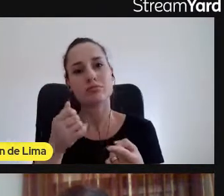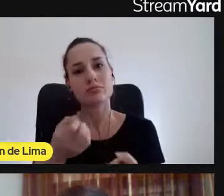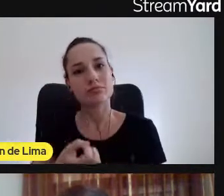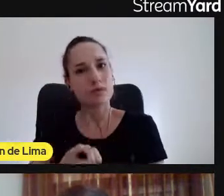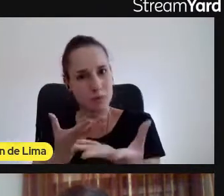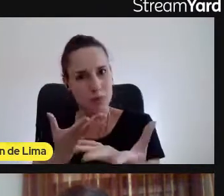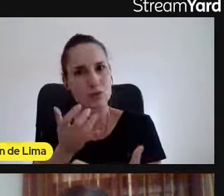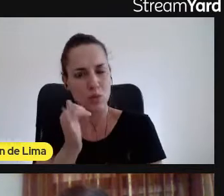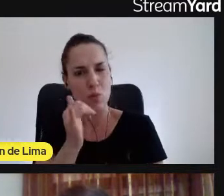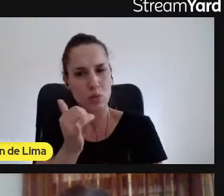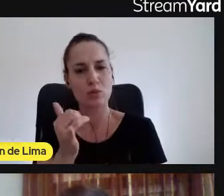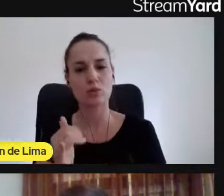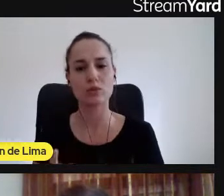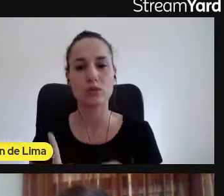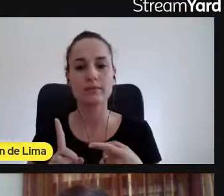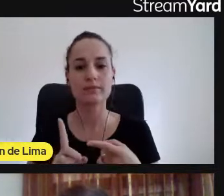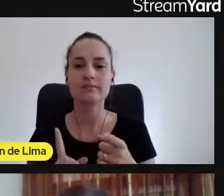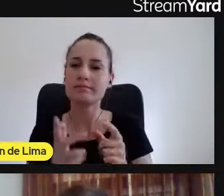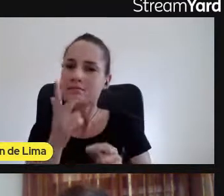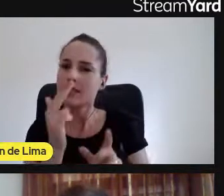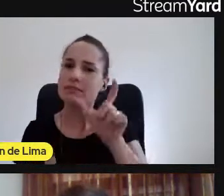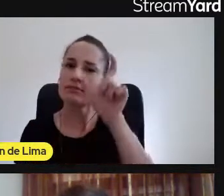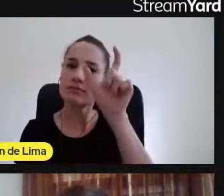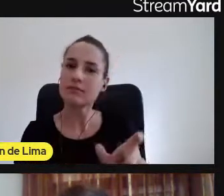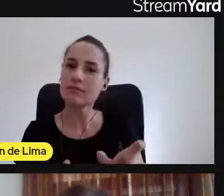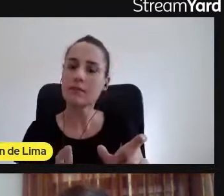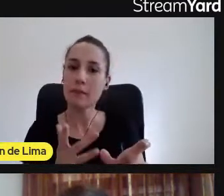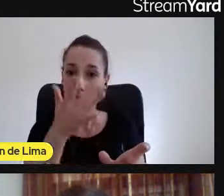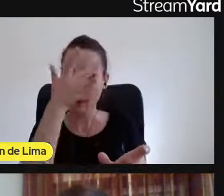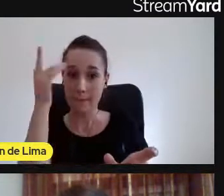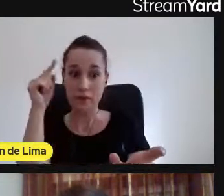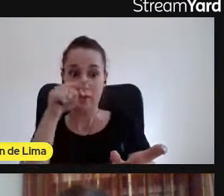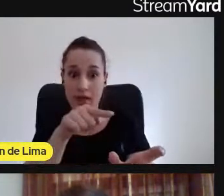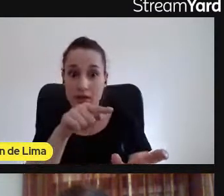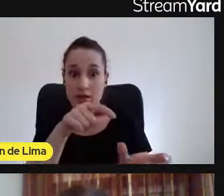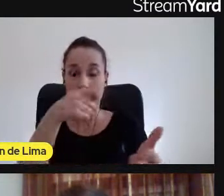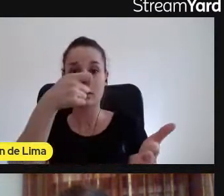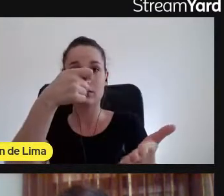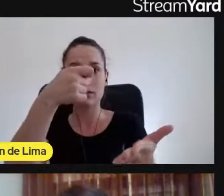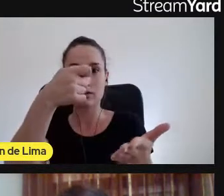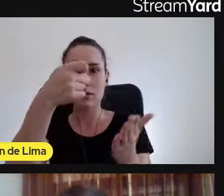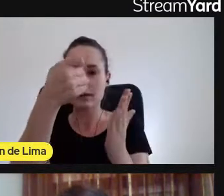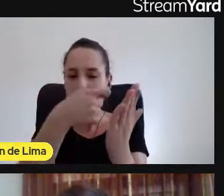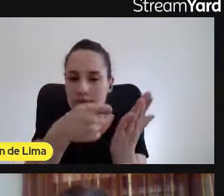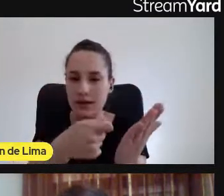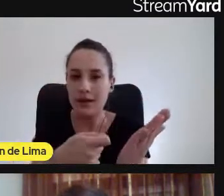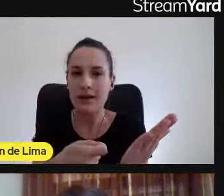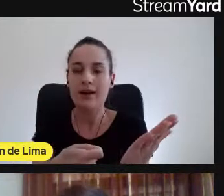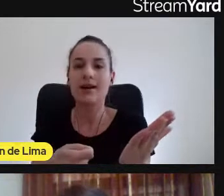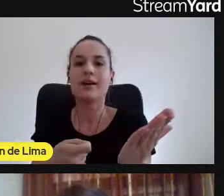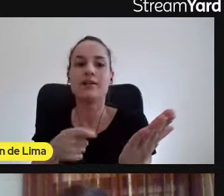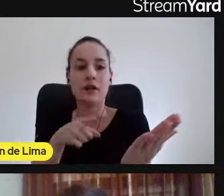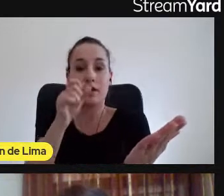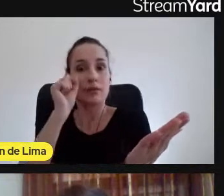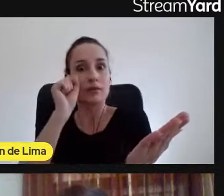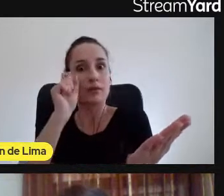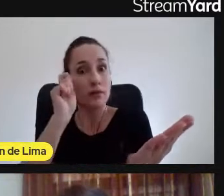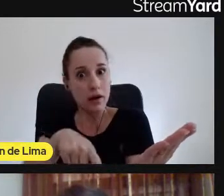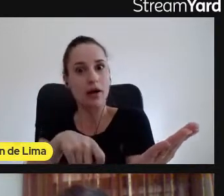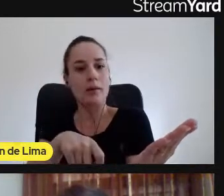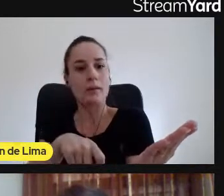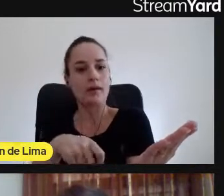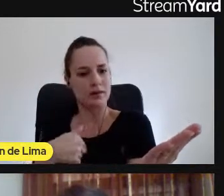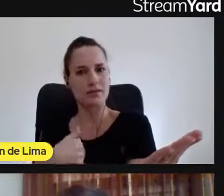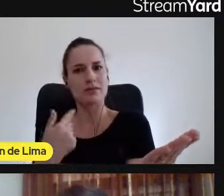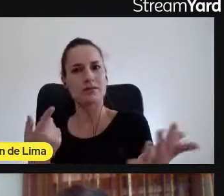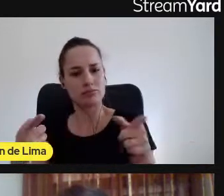que pessoa, tipo assim, se ele pode escrever, eu também posso. Que você se sente vocacionado, né? E eu gostei